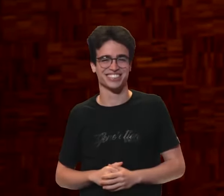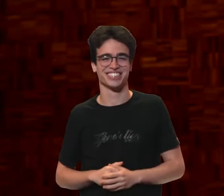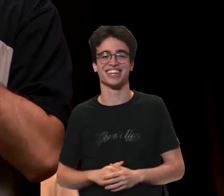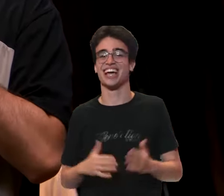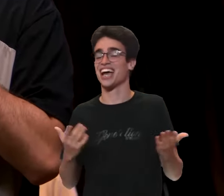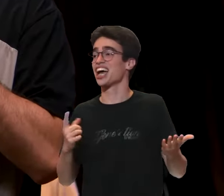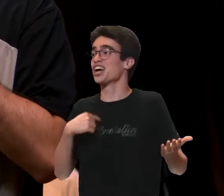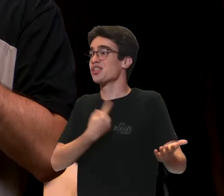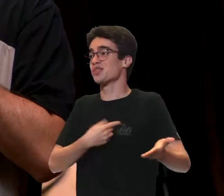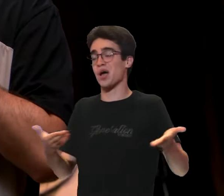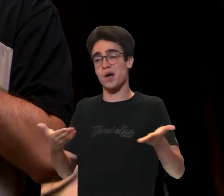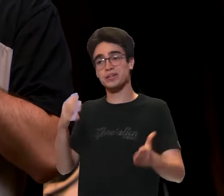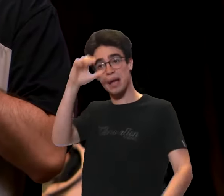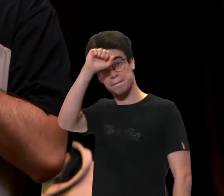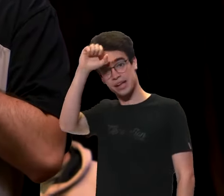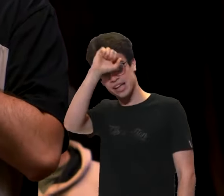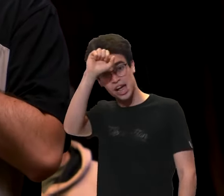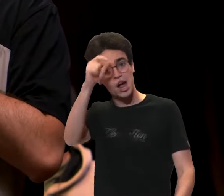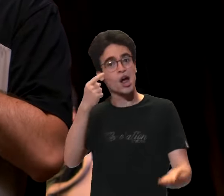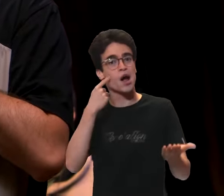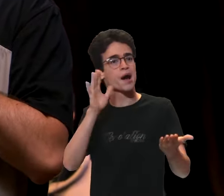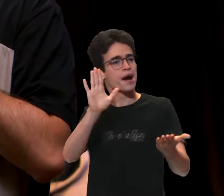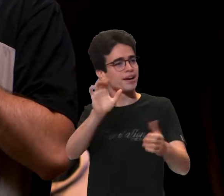A gente aprendeu hoje, faz silêncio.